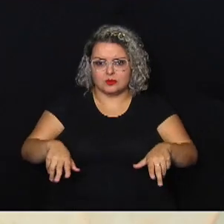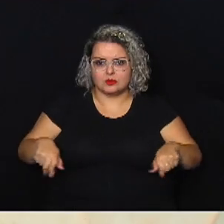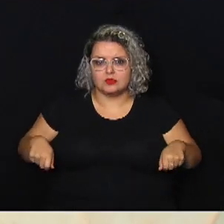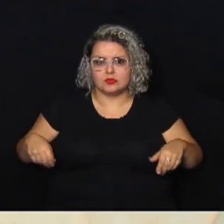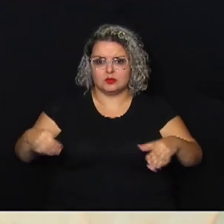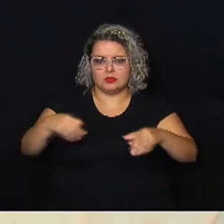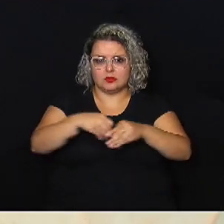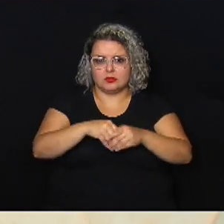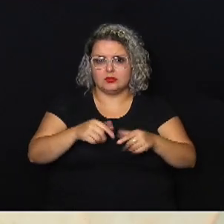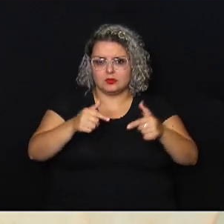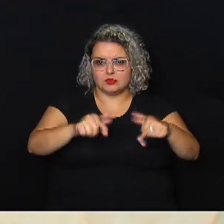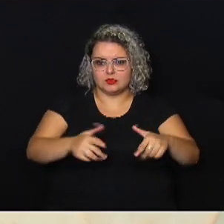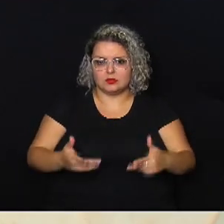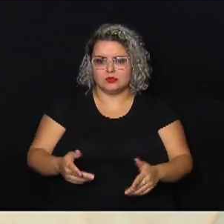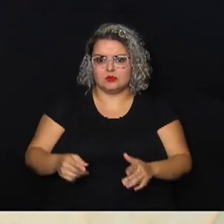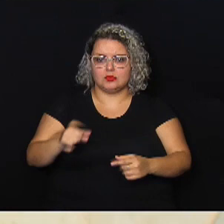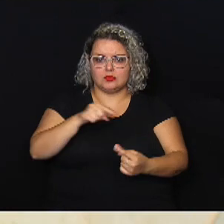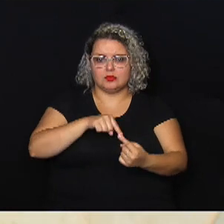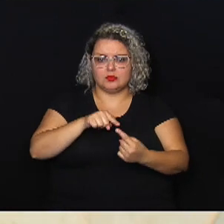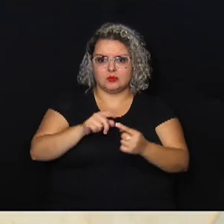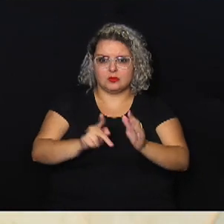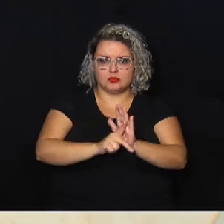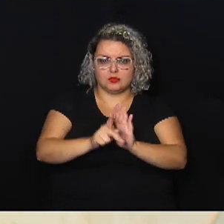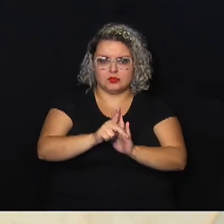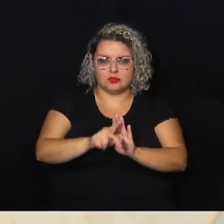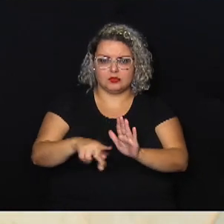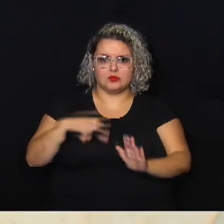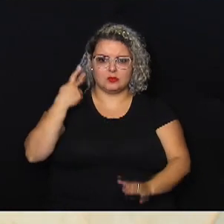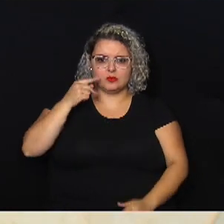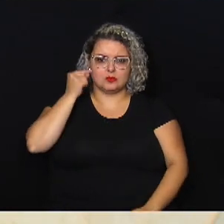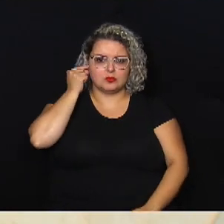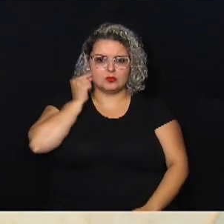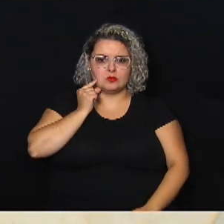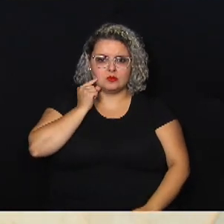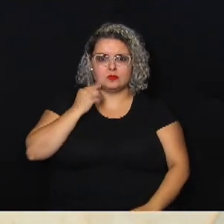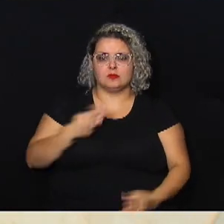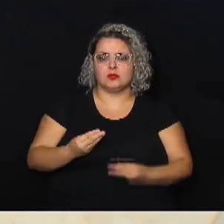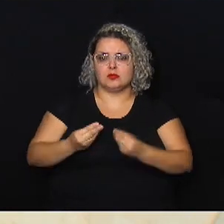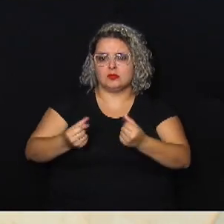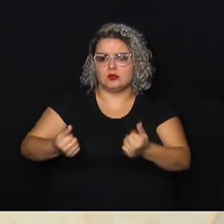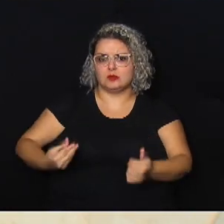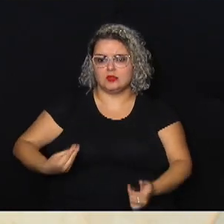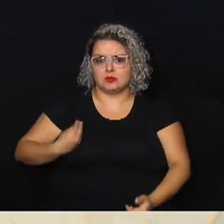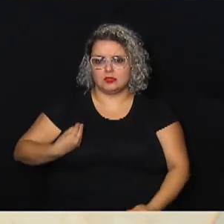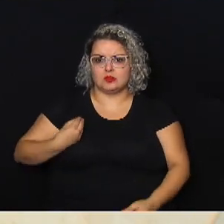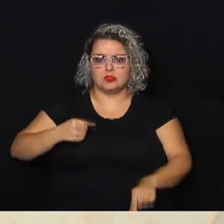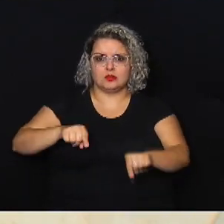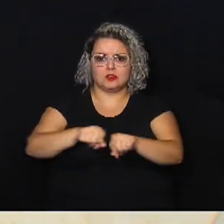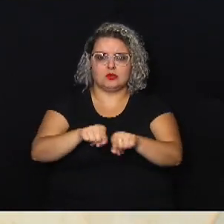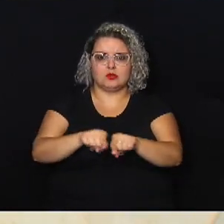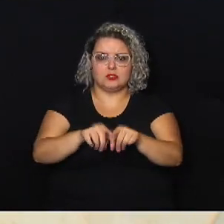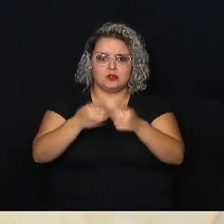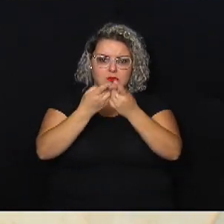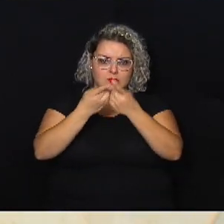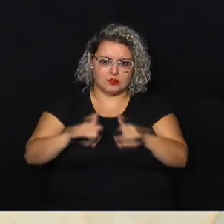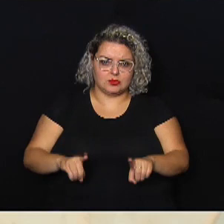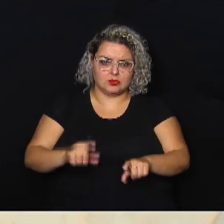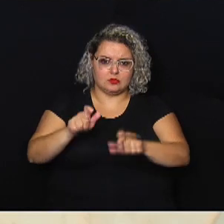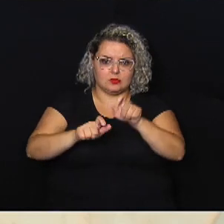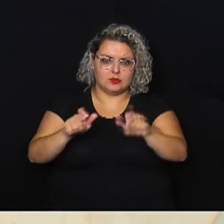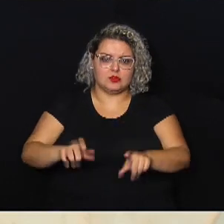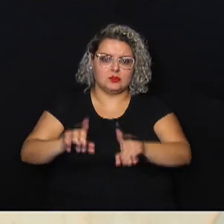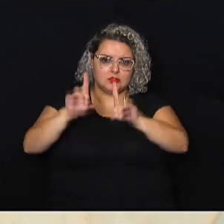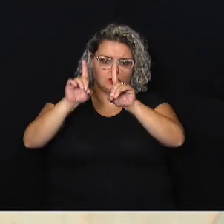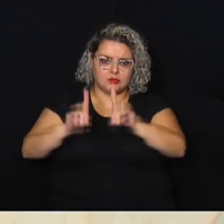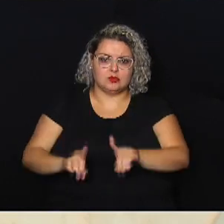O objetivo do projeto do vereador Marcelo Silva é garantir mais qualidade de vida e também dignidade a pessoas com